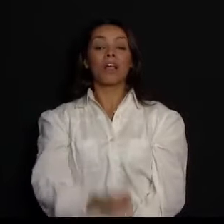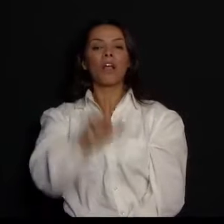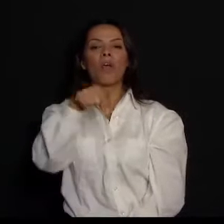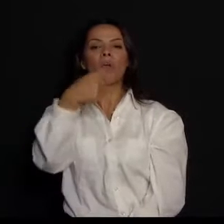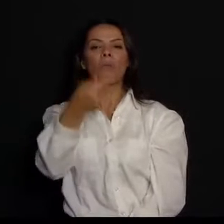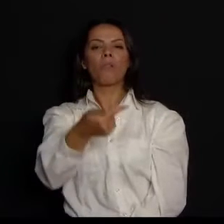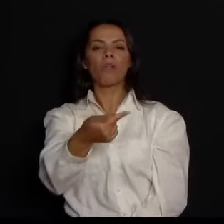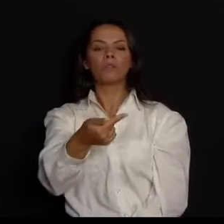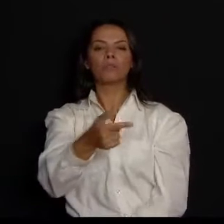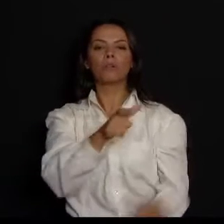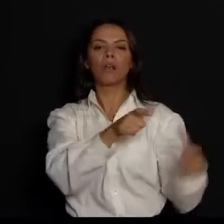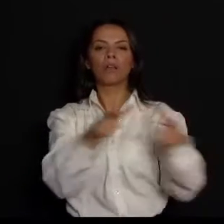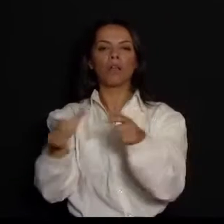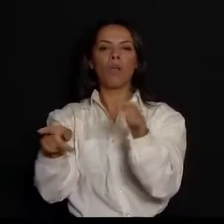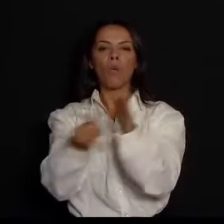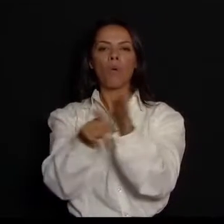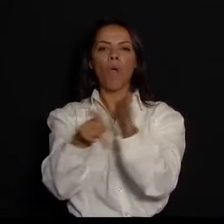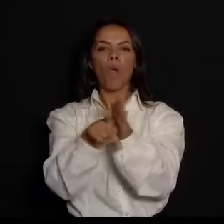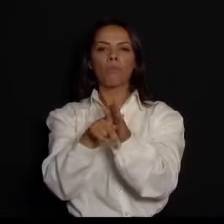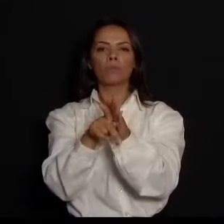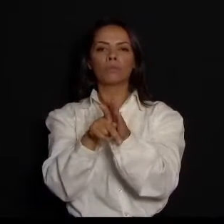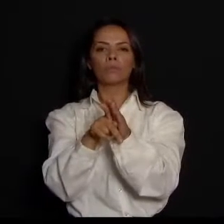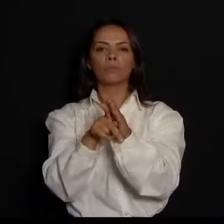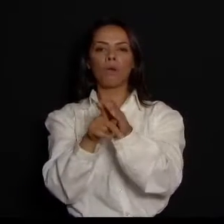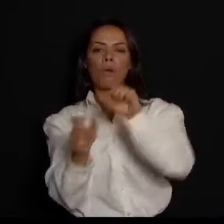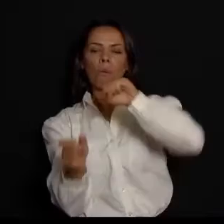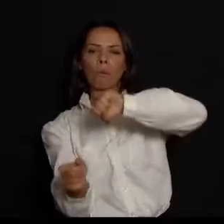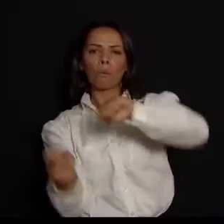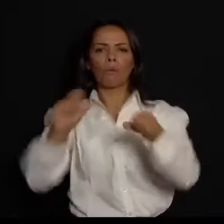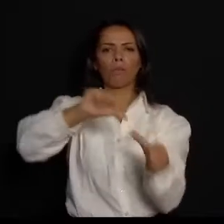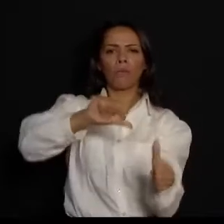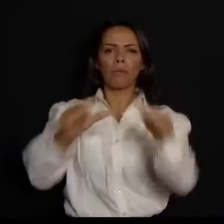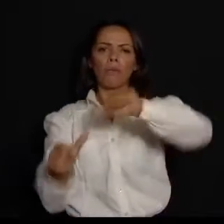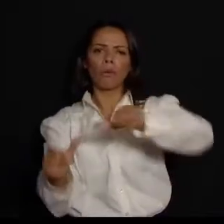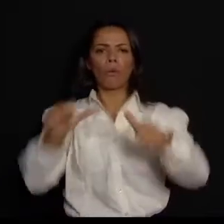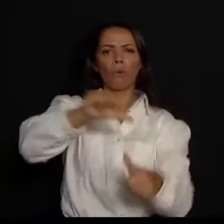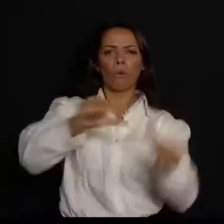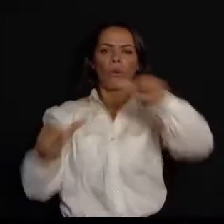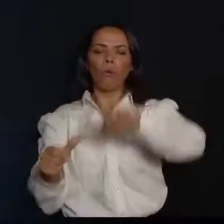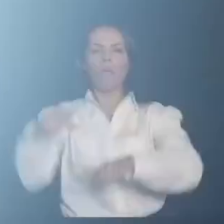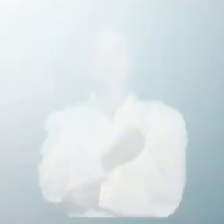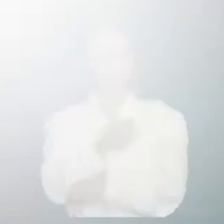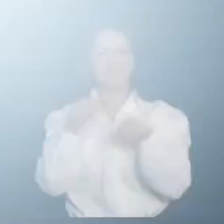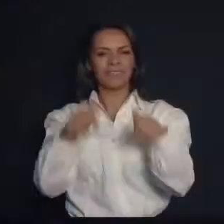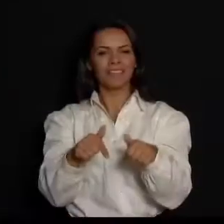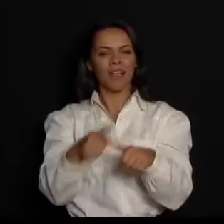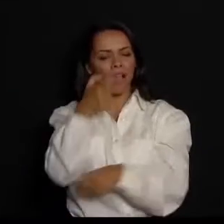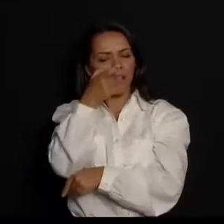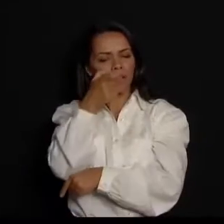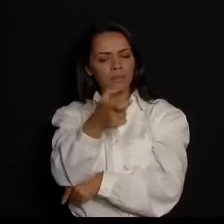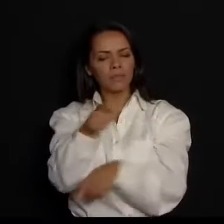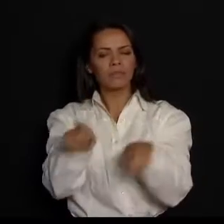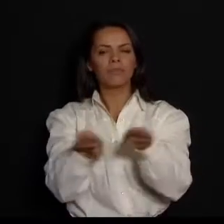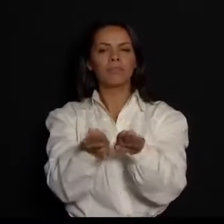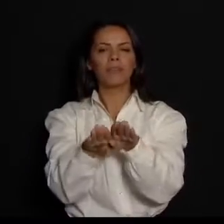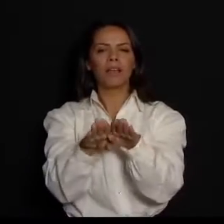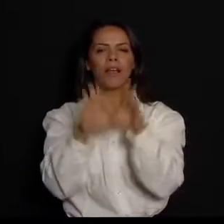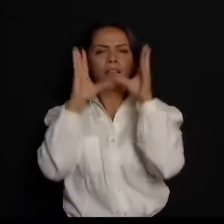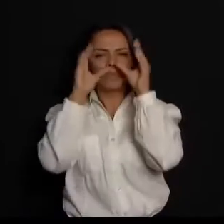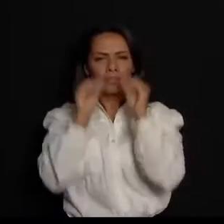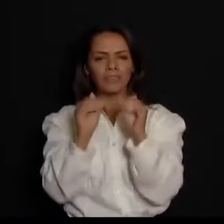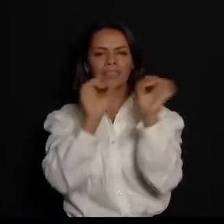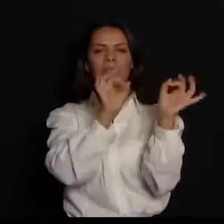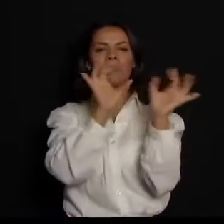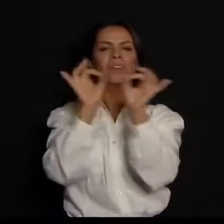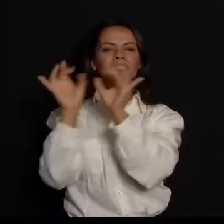próxima categoria, petróleo e químico. Tenho o prazer de anunciar o melhor do ano, é Unipar. Essa é uma noite muito especial para todos nós